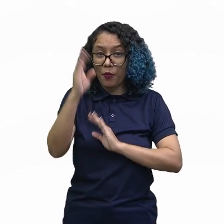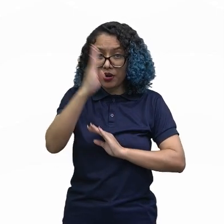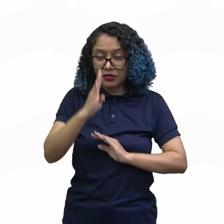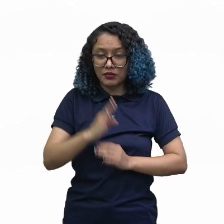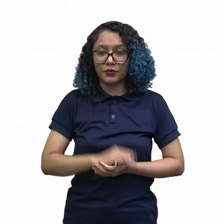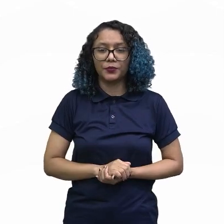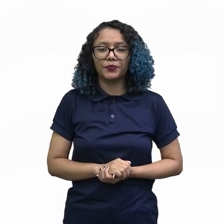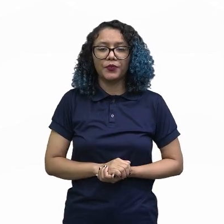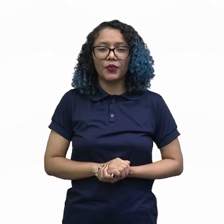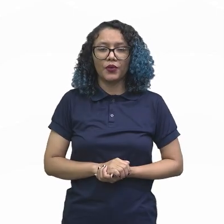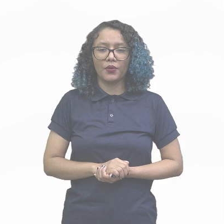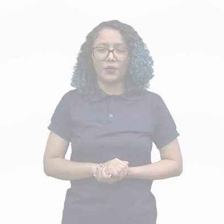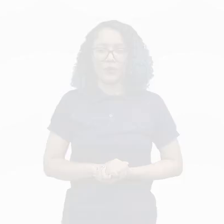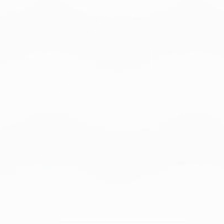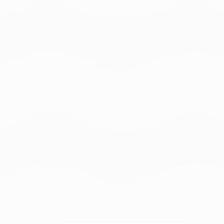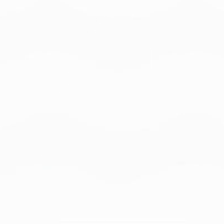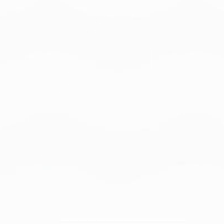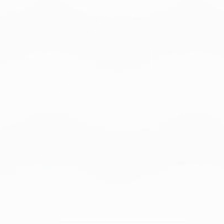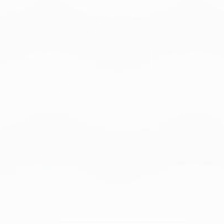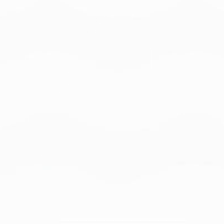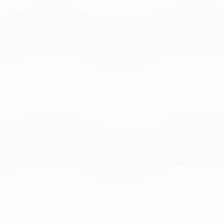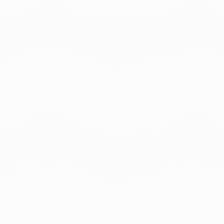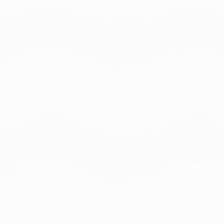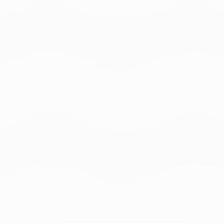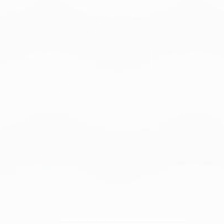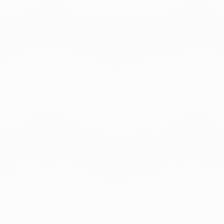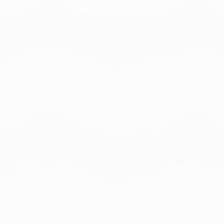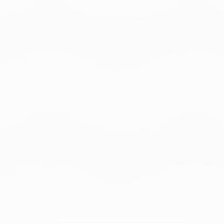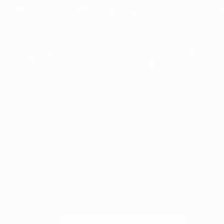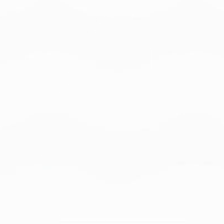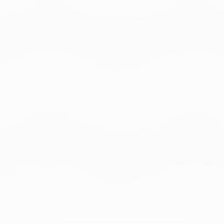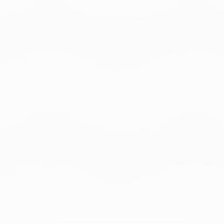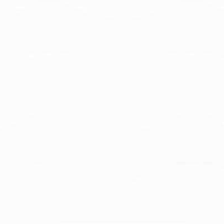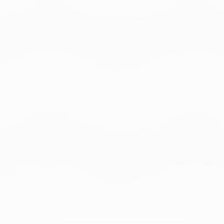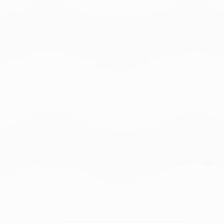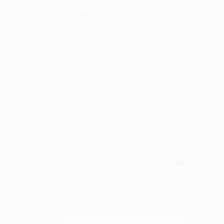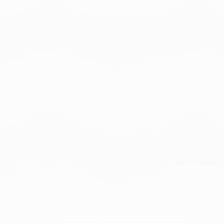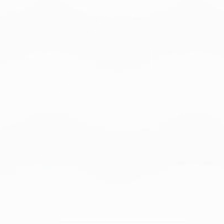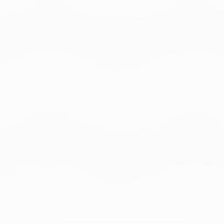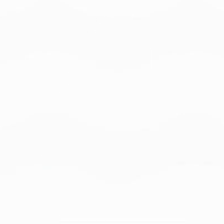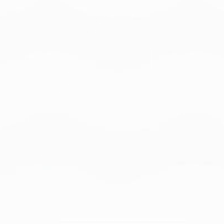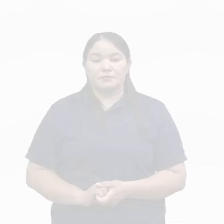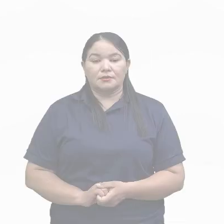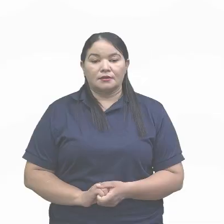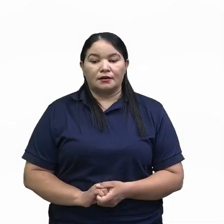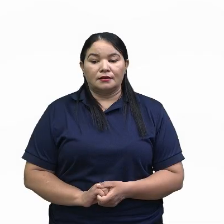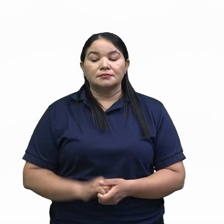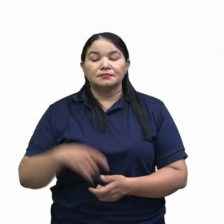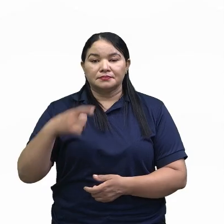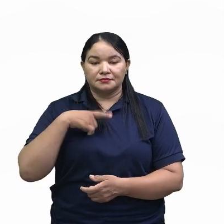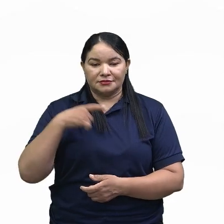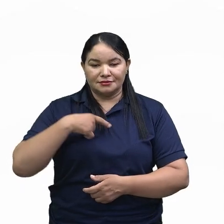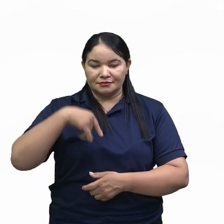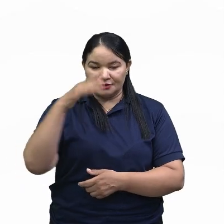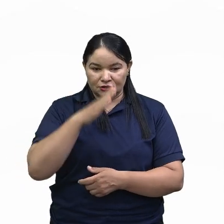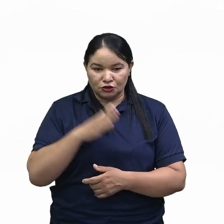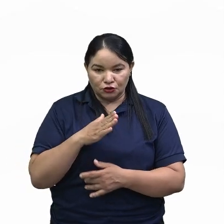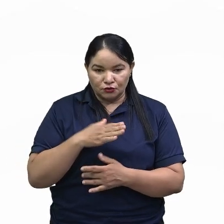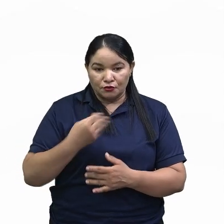já tínhamos no Brasil a presença indígena, posteriormente, com a chegada do